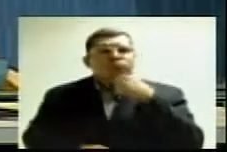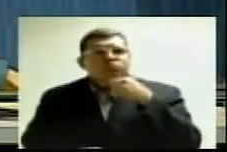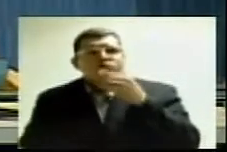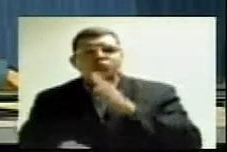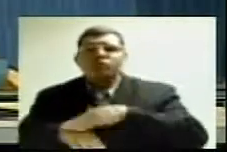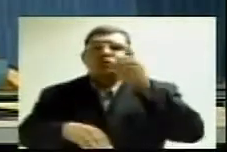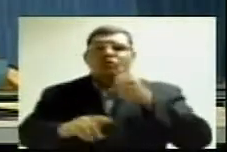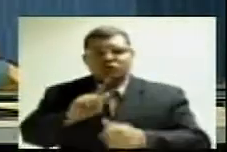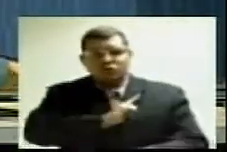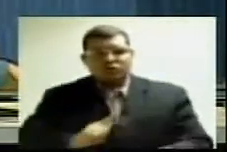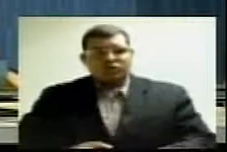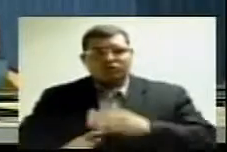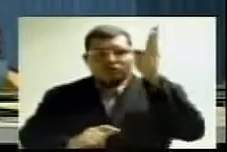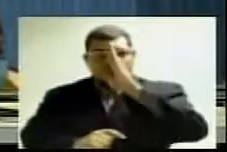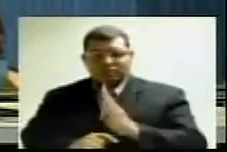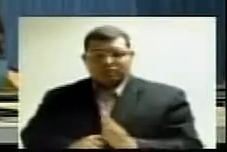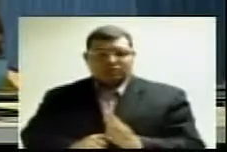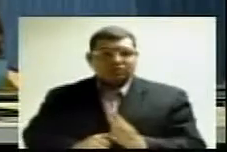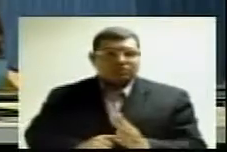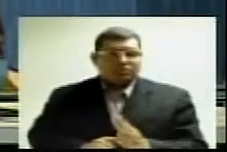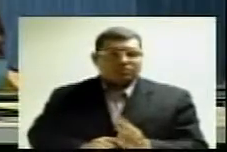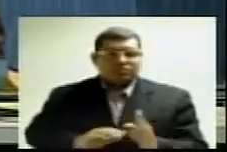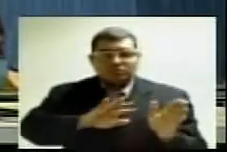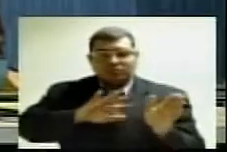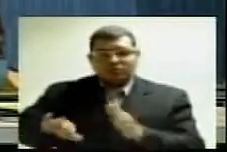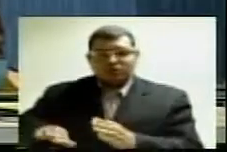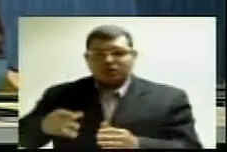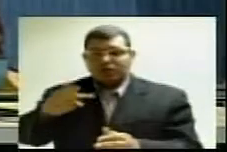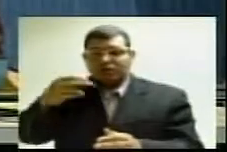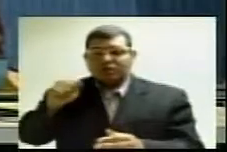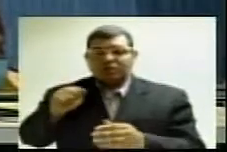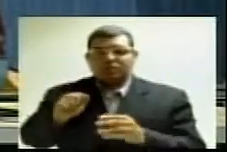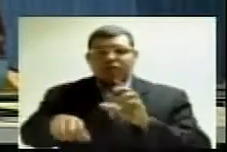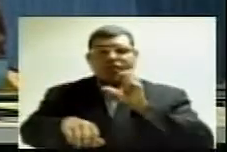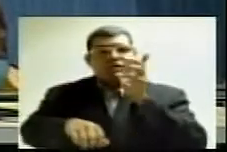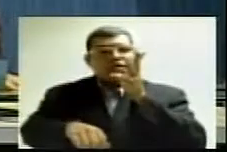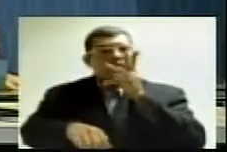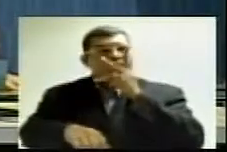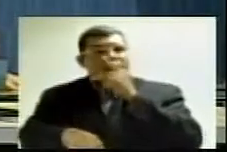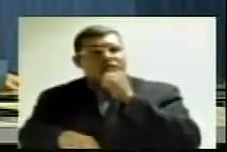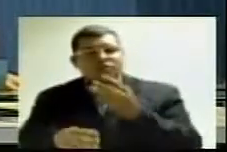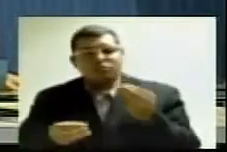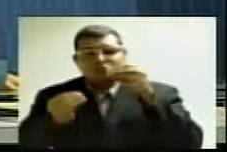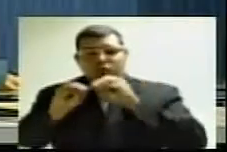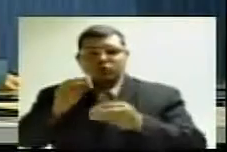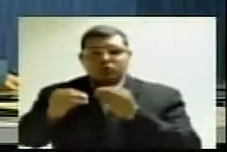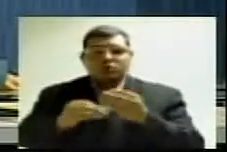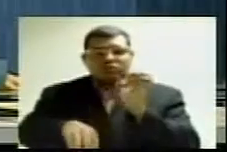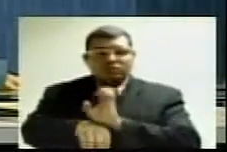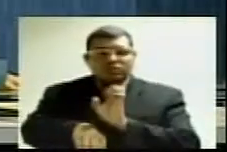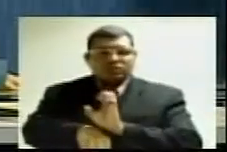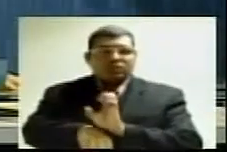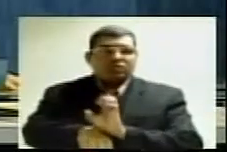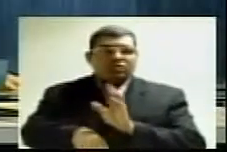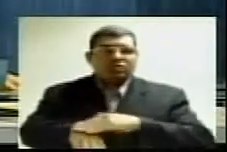dos melhores governadores do país, que tirou Pernambuco do atraso e colocou Pernambuco como um dos